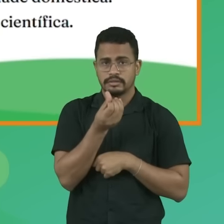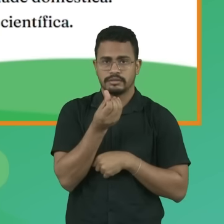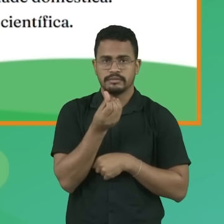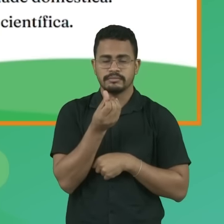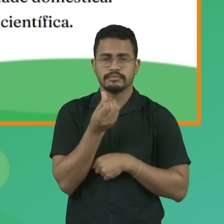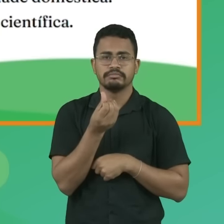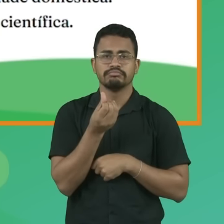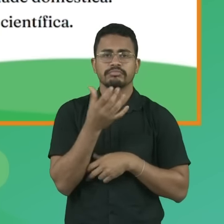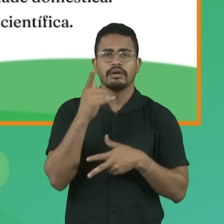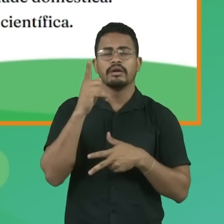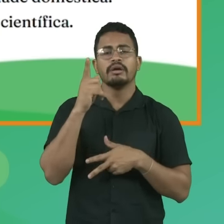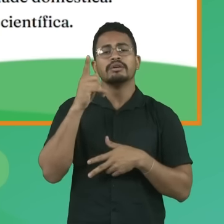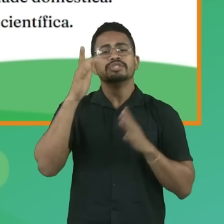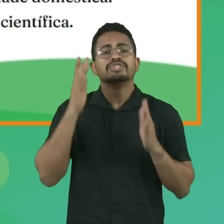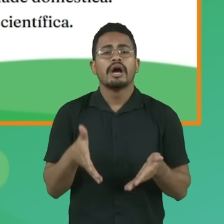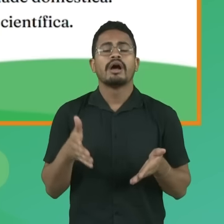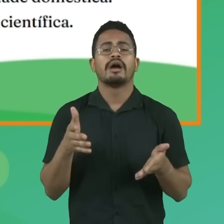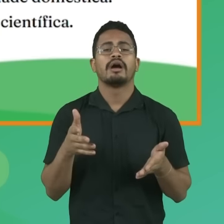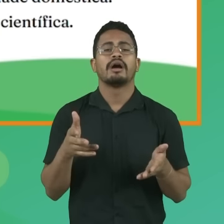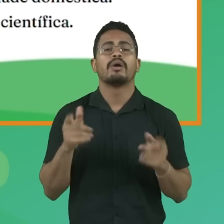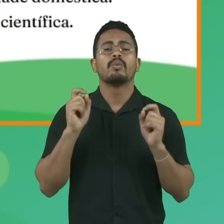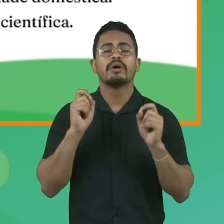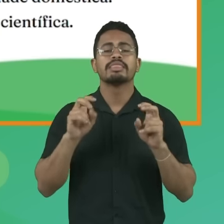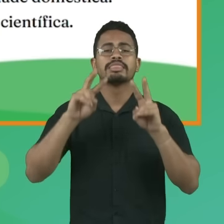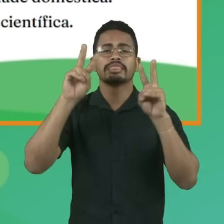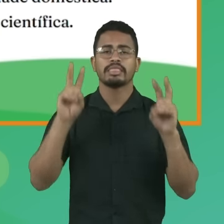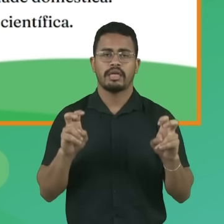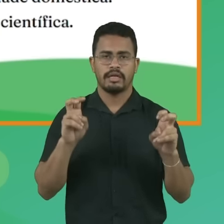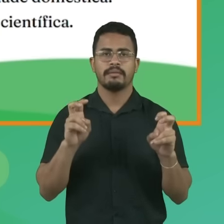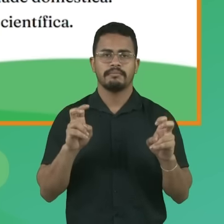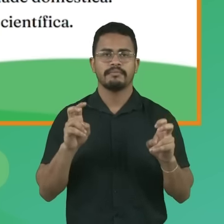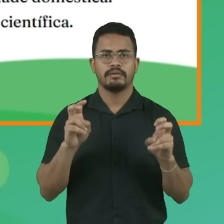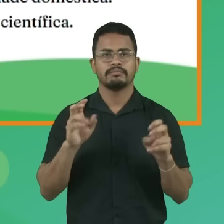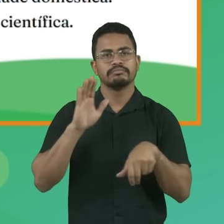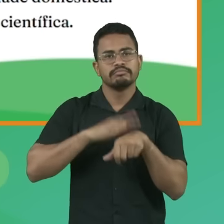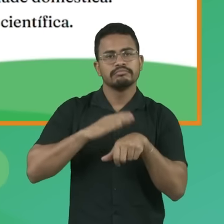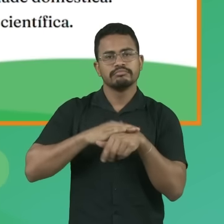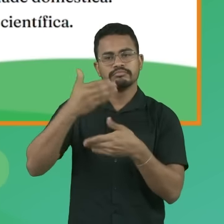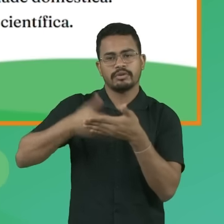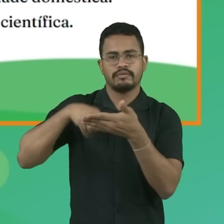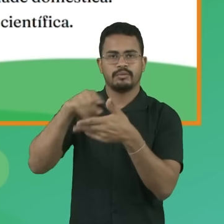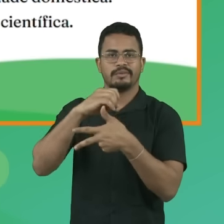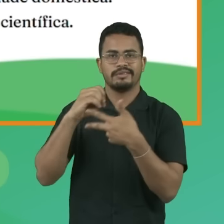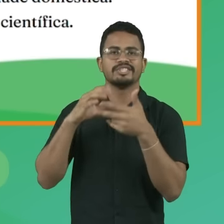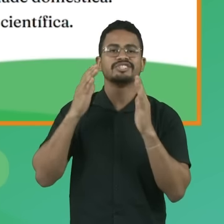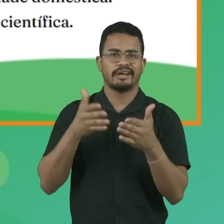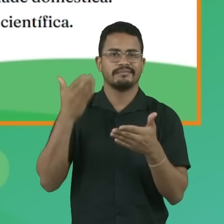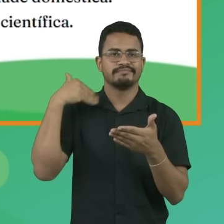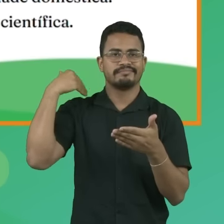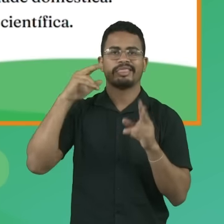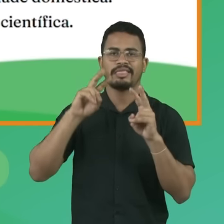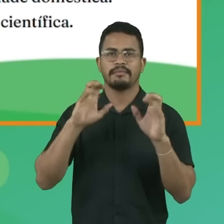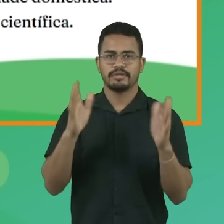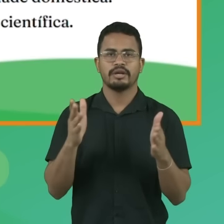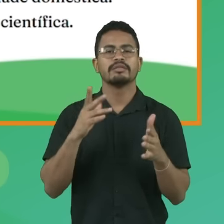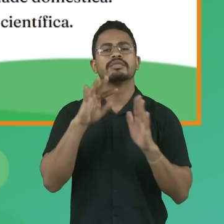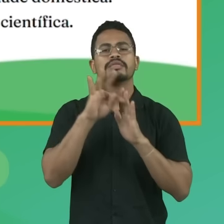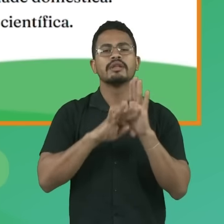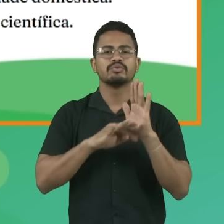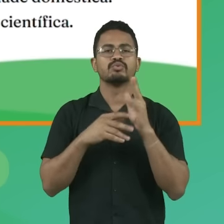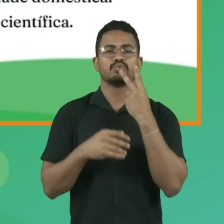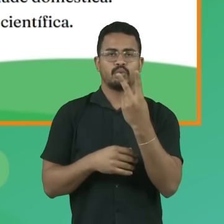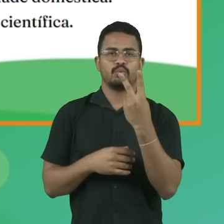2016, a gente já tinha essa temática aqui já sendo trabalhada na prova do Enem. E aqui temos dois textos, né? Temos